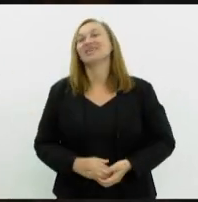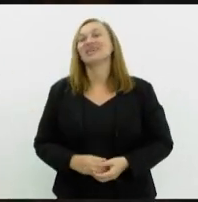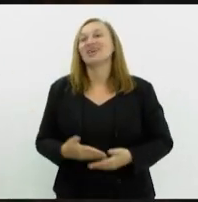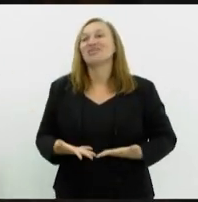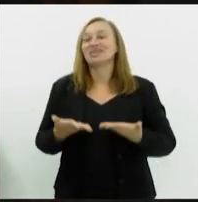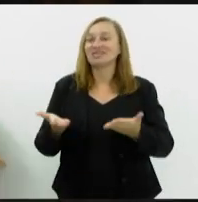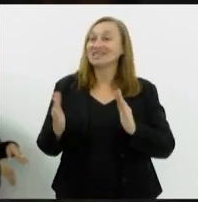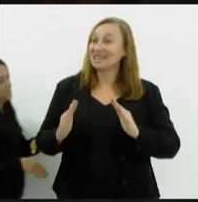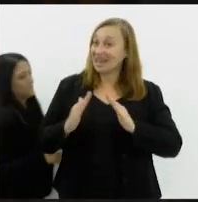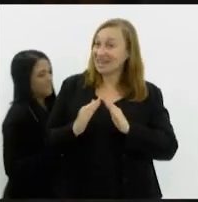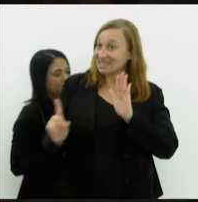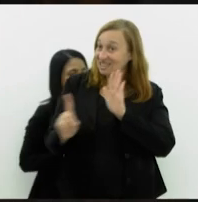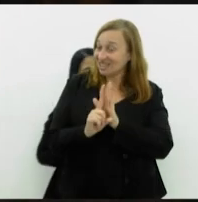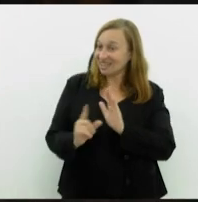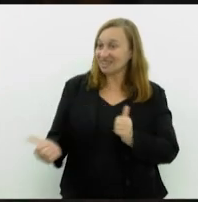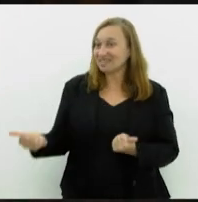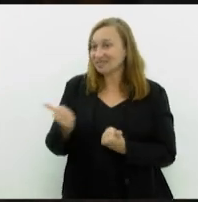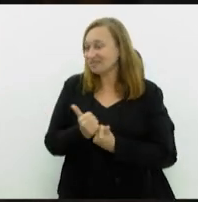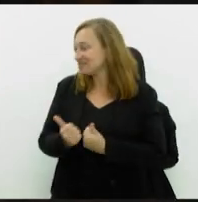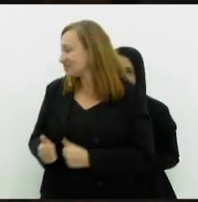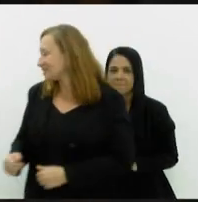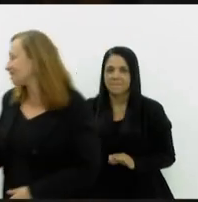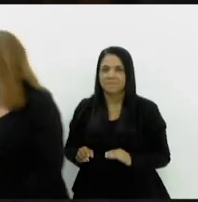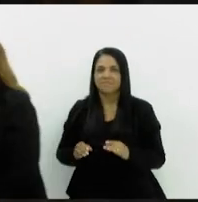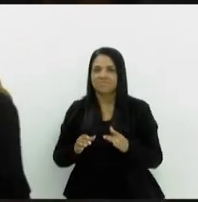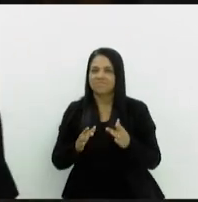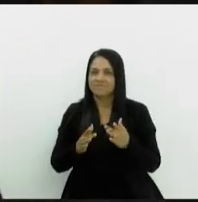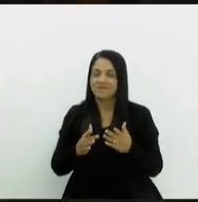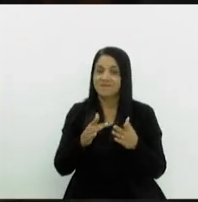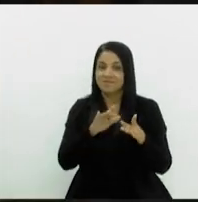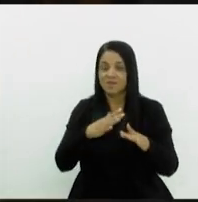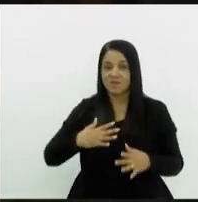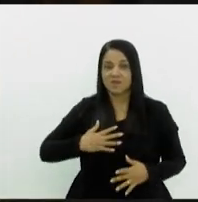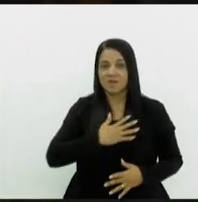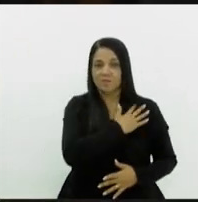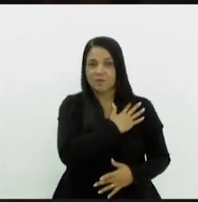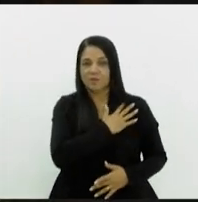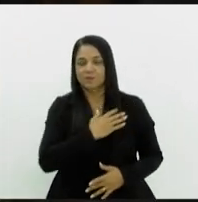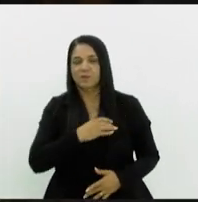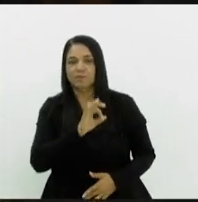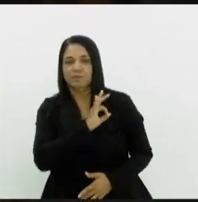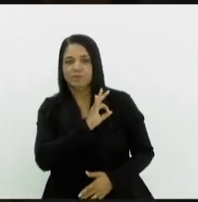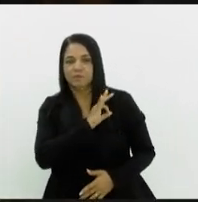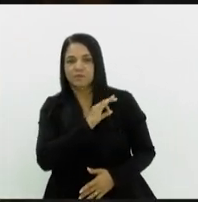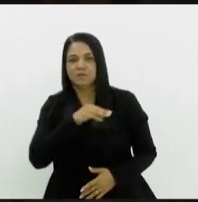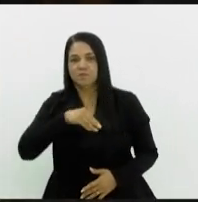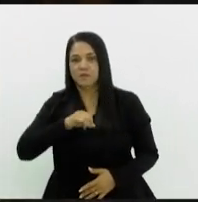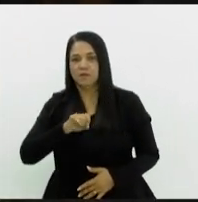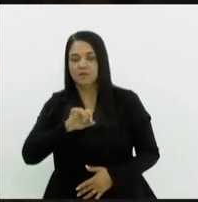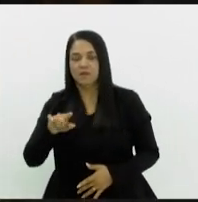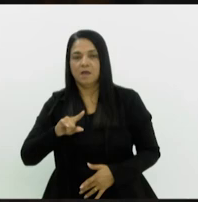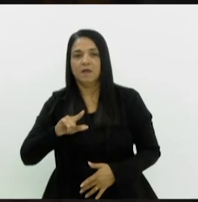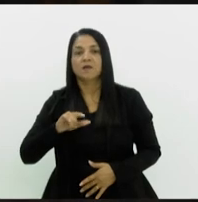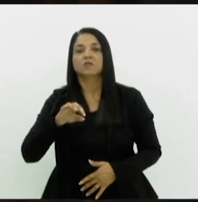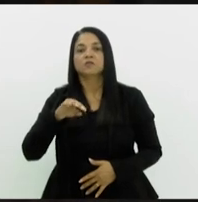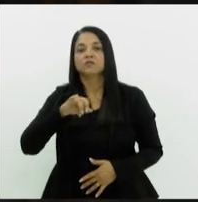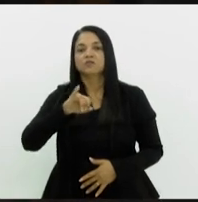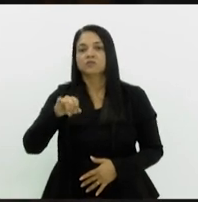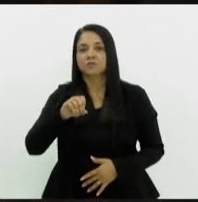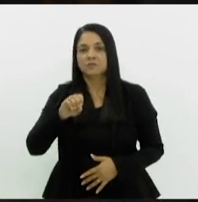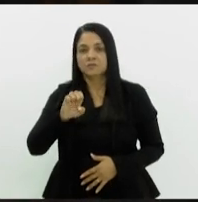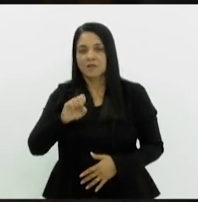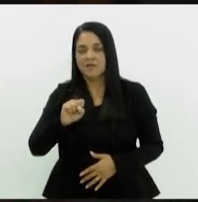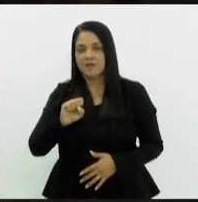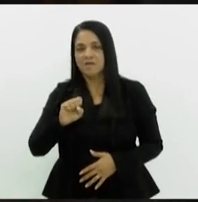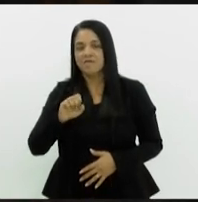por essa Casa Legislativa. Nossa agraciada é o capitão da Polícia Militar, o senhor José Fabrício Mouzinho de Almeida.